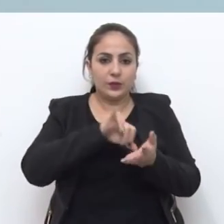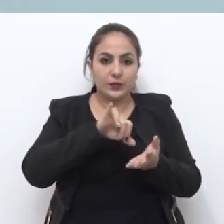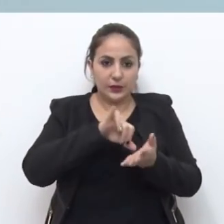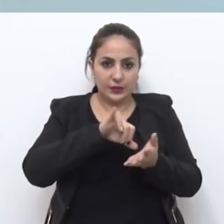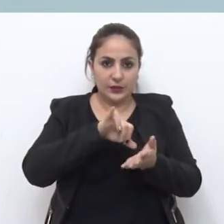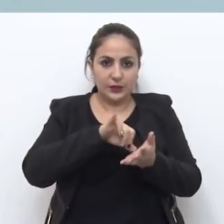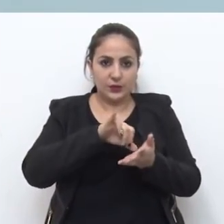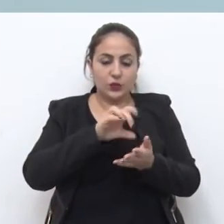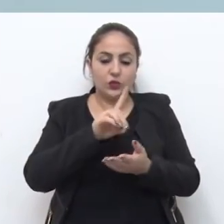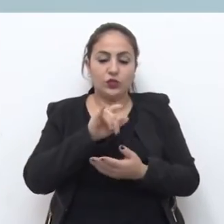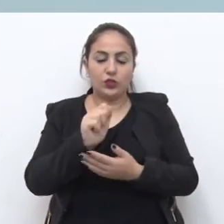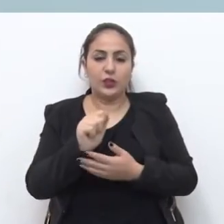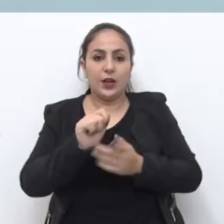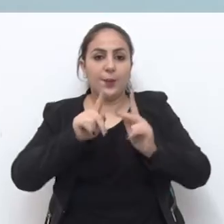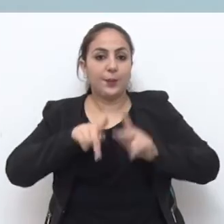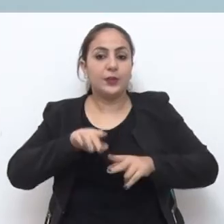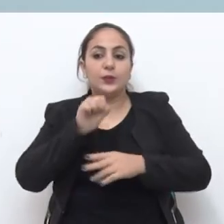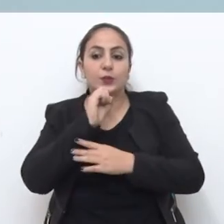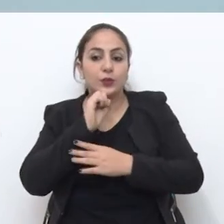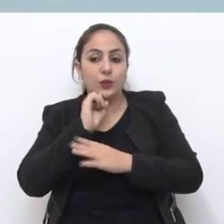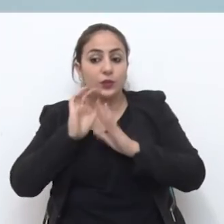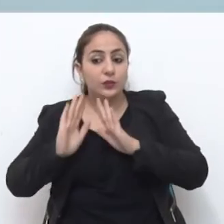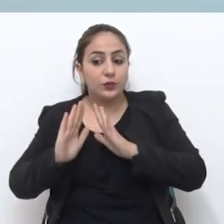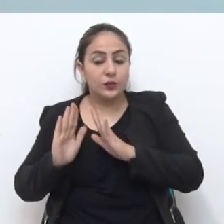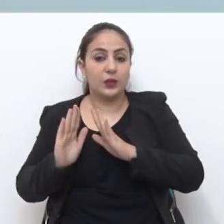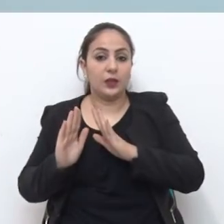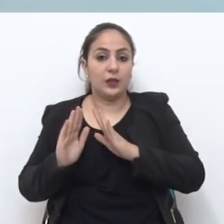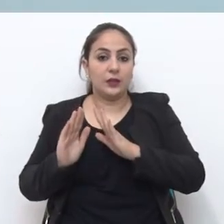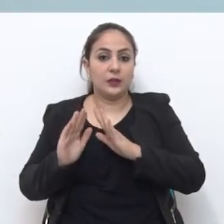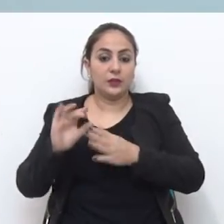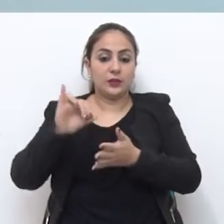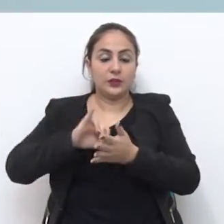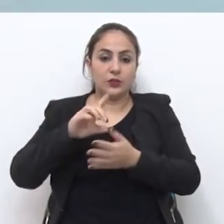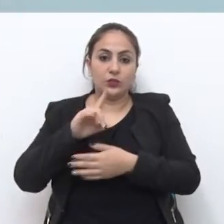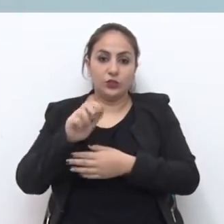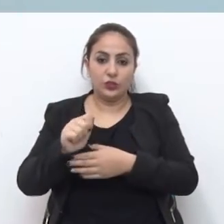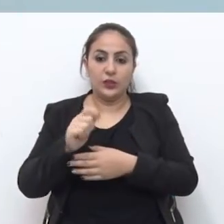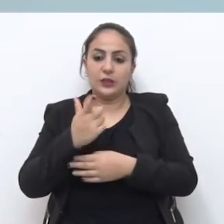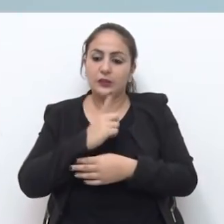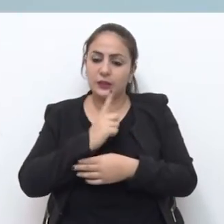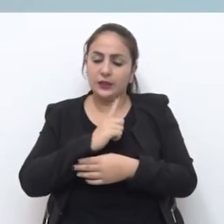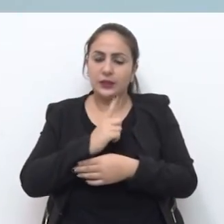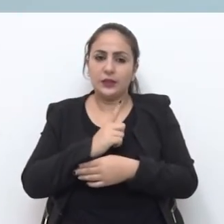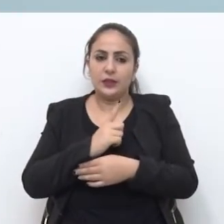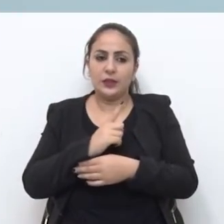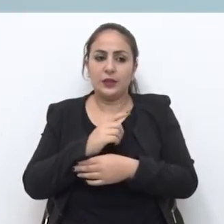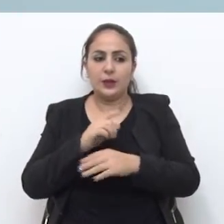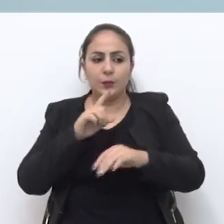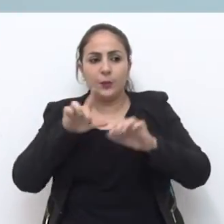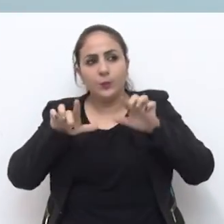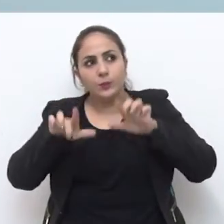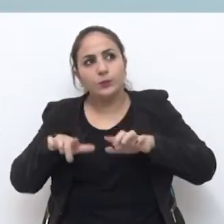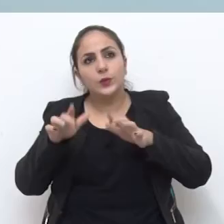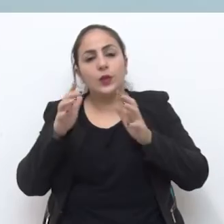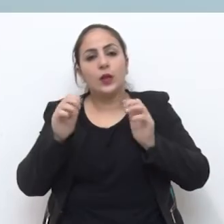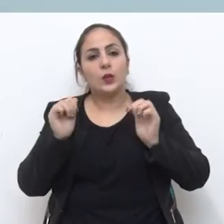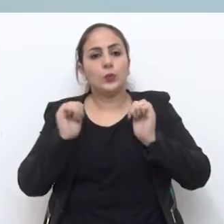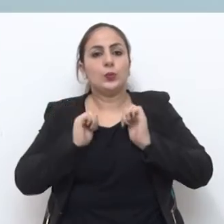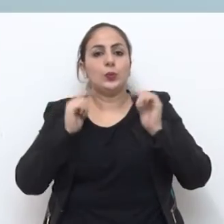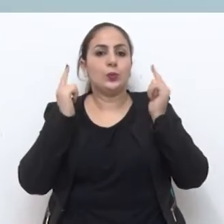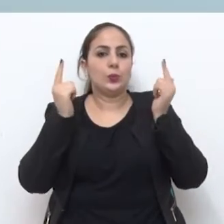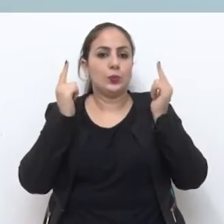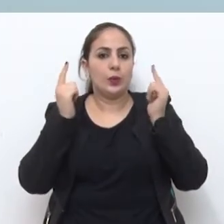o Centro-Dia, ele vai fazer com que o idoso fique durante o dia no Centro-Dia, tenha lá momentos de